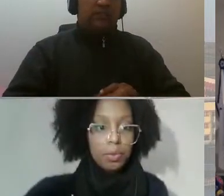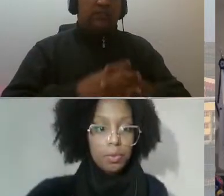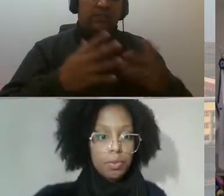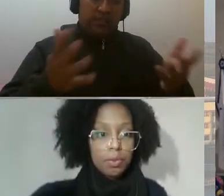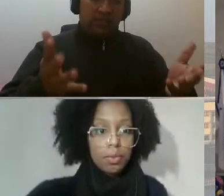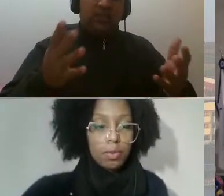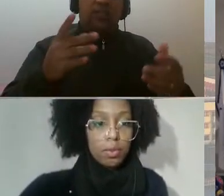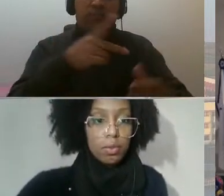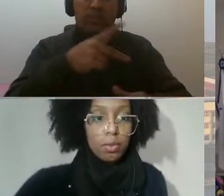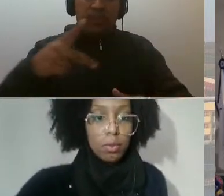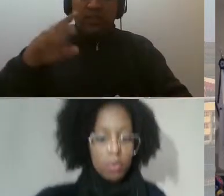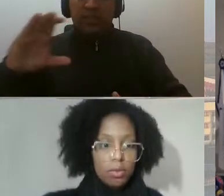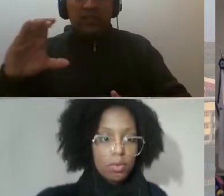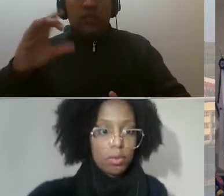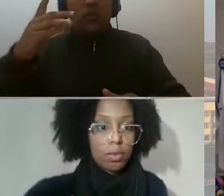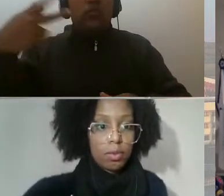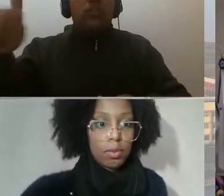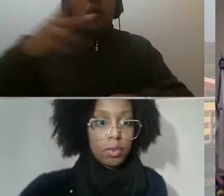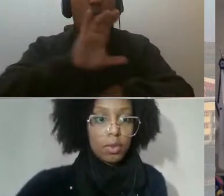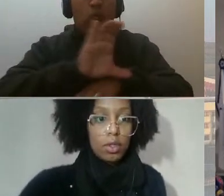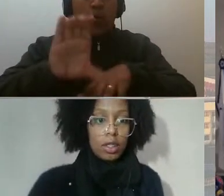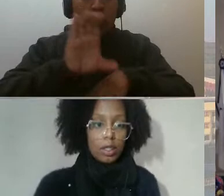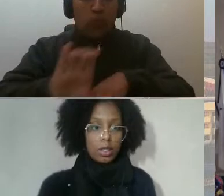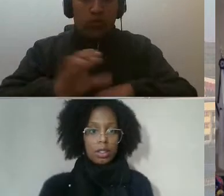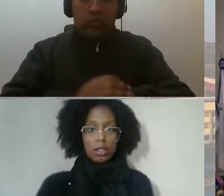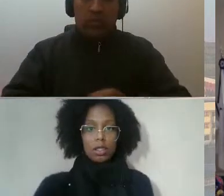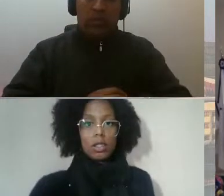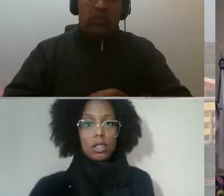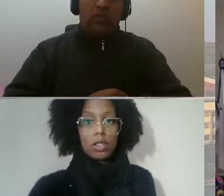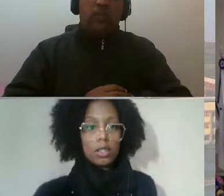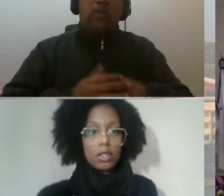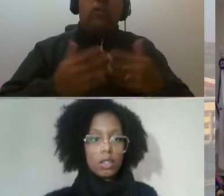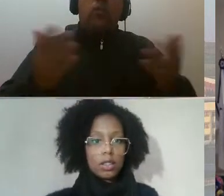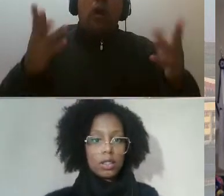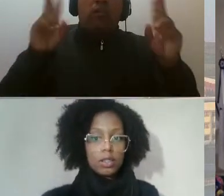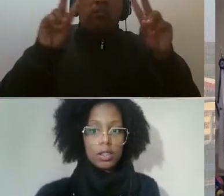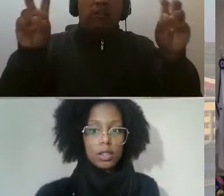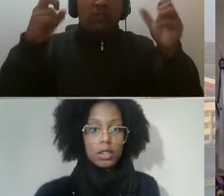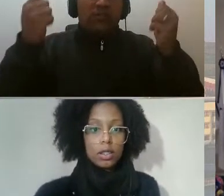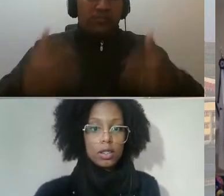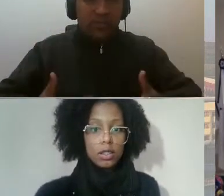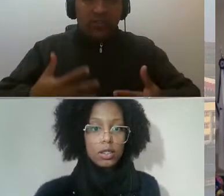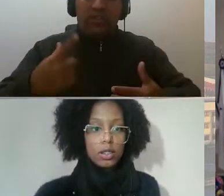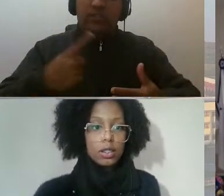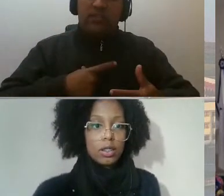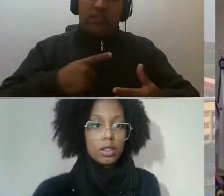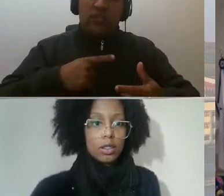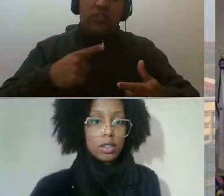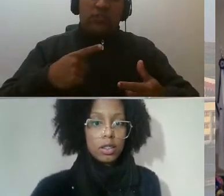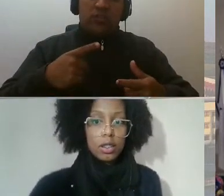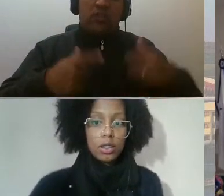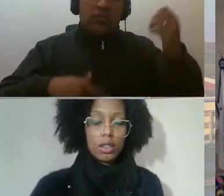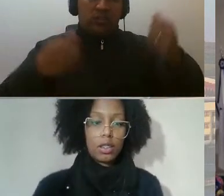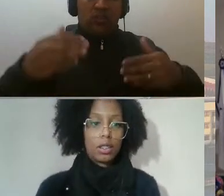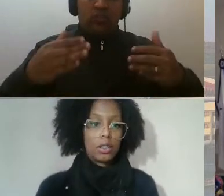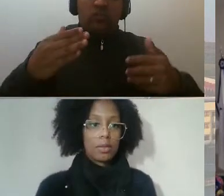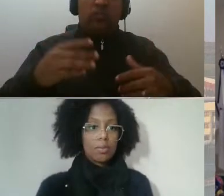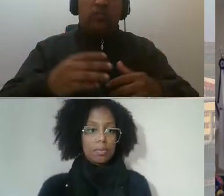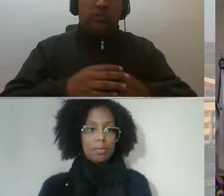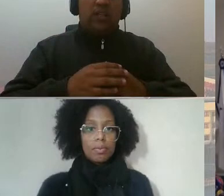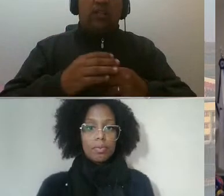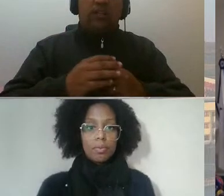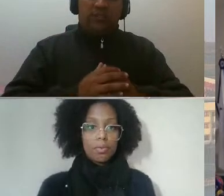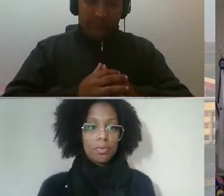nos PPCs dos cursos de vocês, qual é a referência que tem lá que não seja centrado na lógica